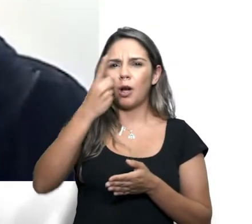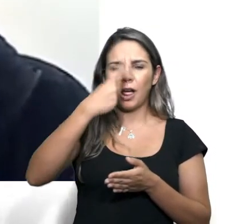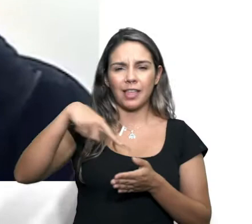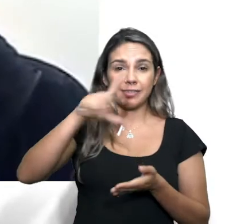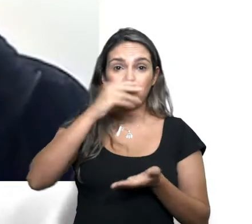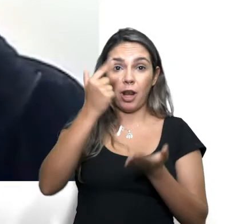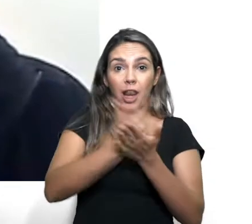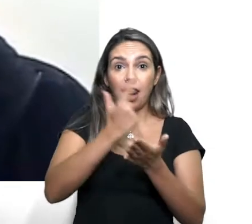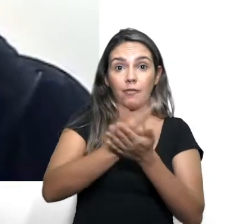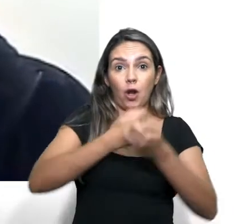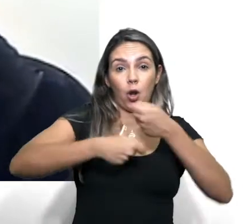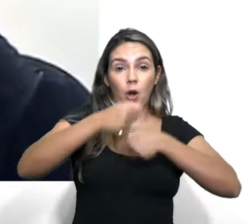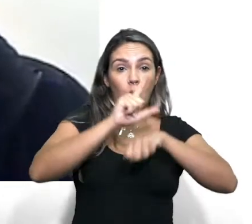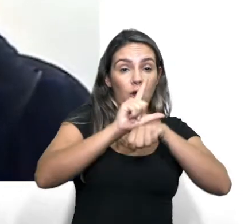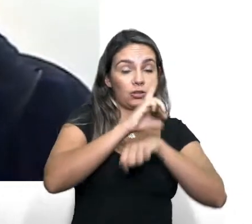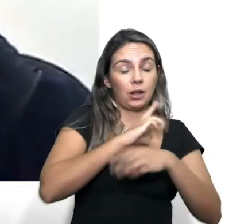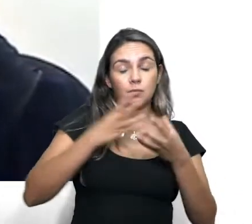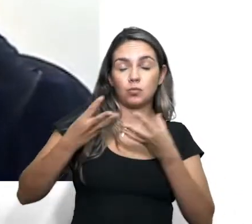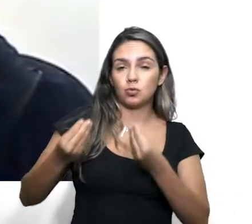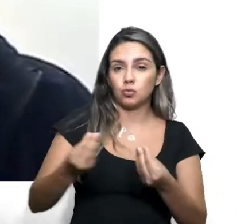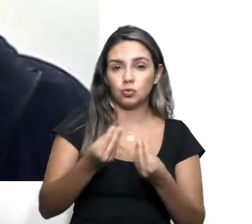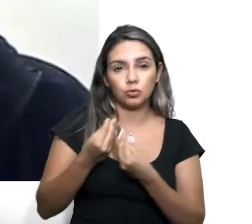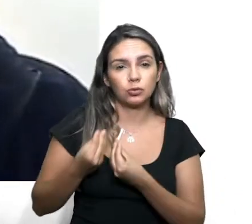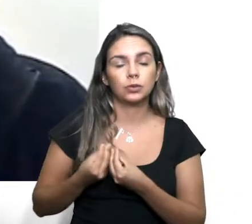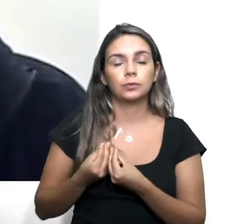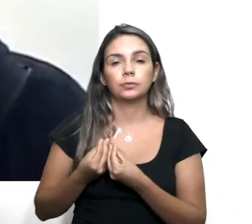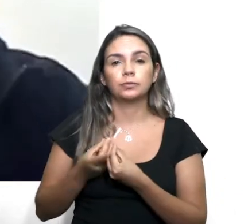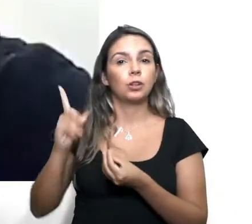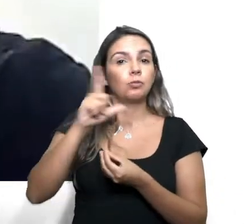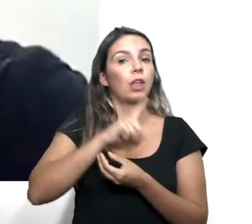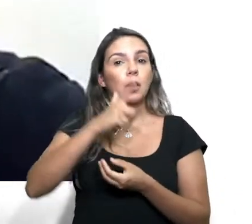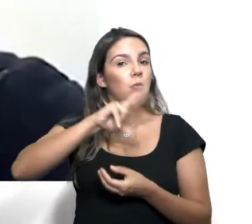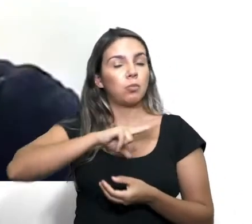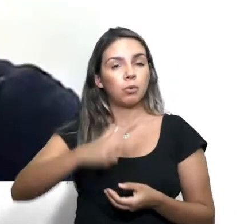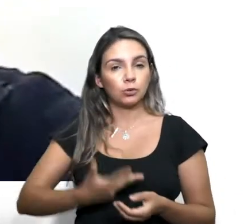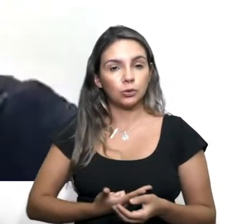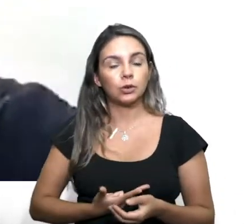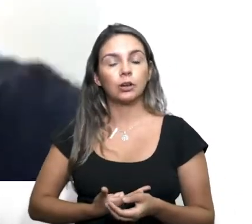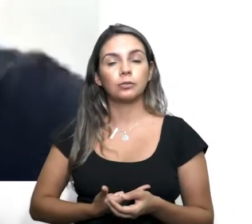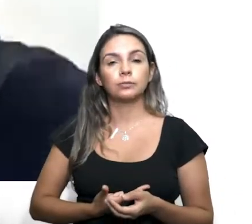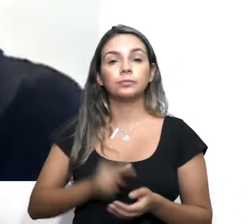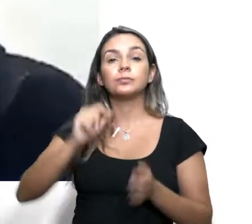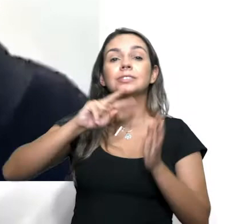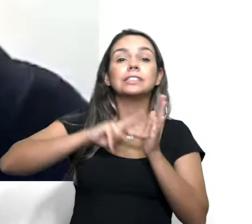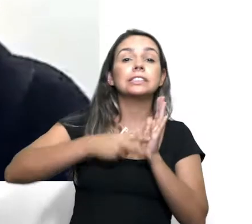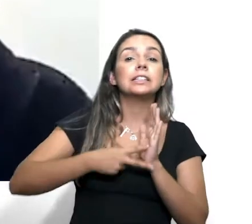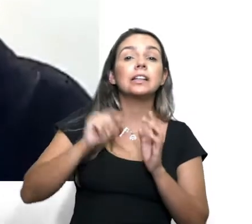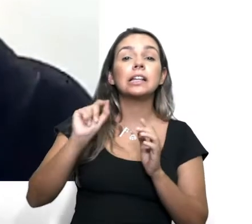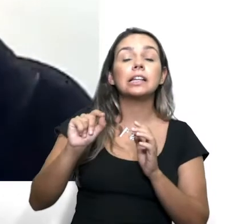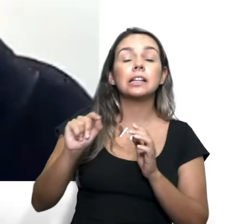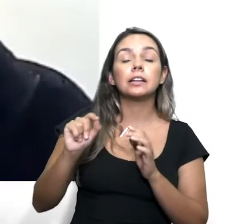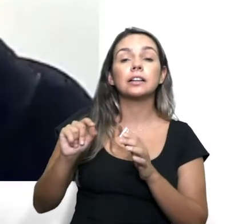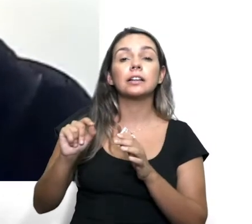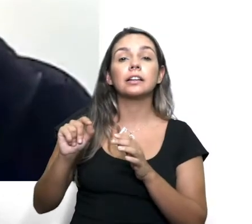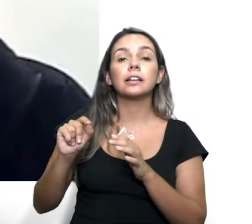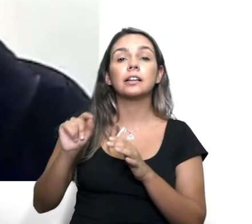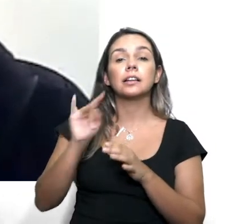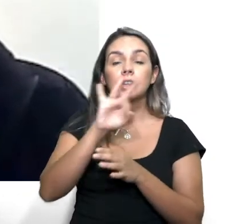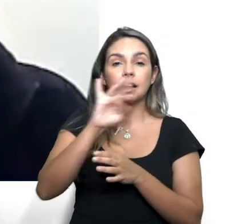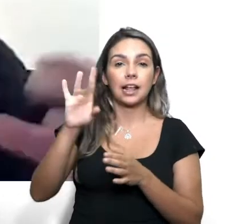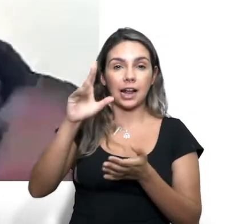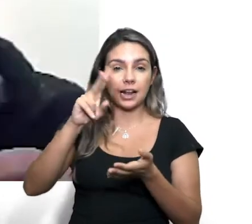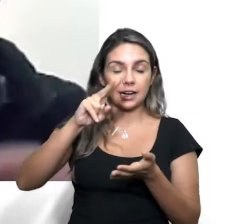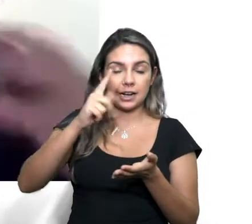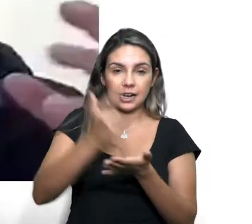livrarias independentes, quase, por exemplo, já não existem em Portugal. Isso significa que cada dono da